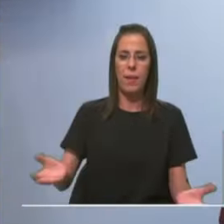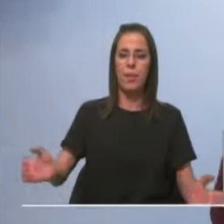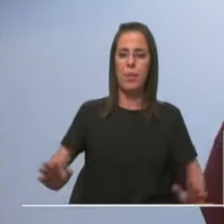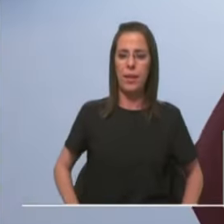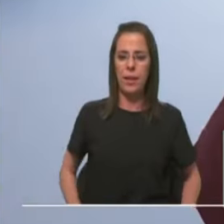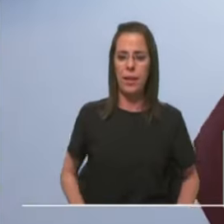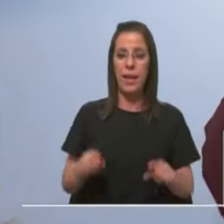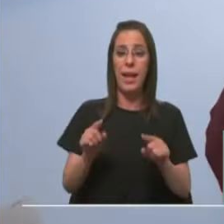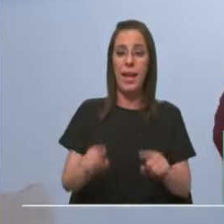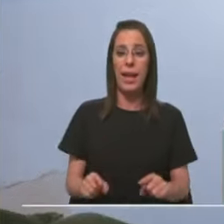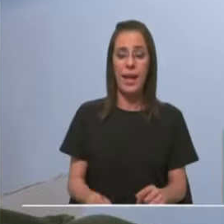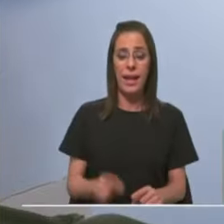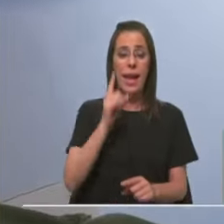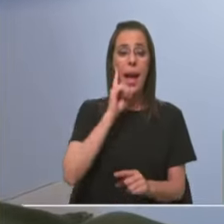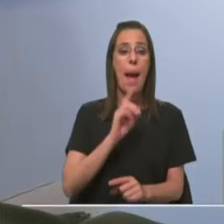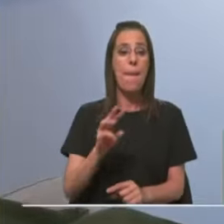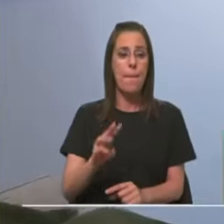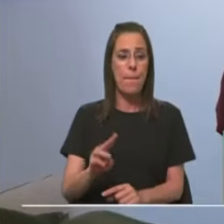aqui que